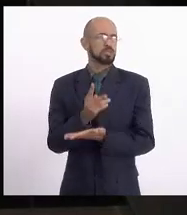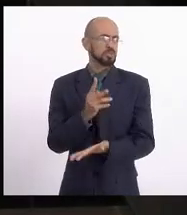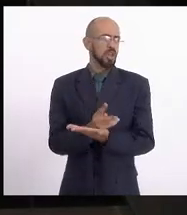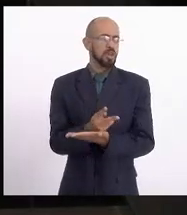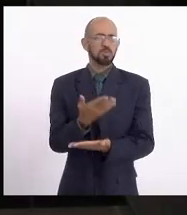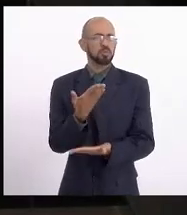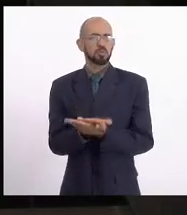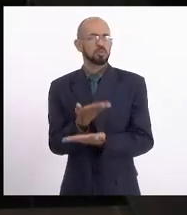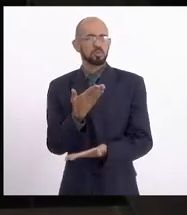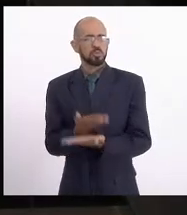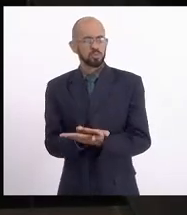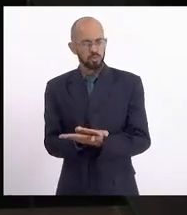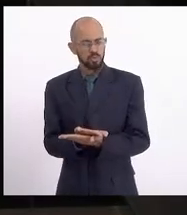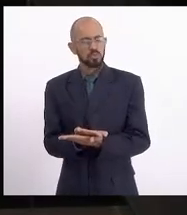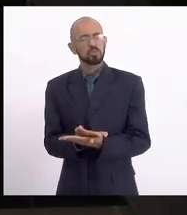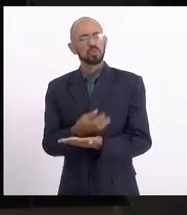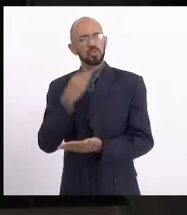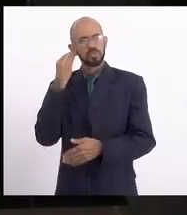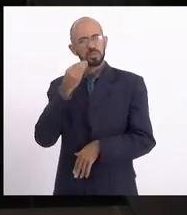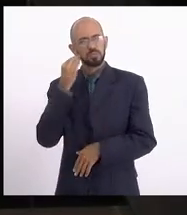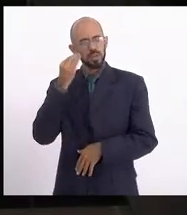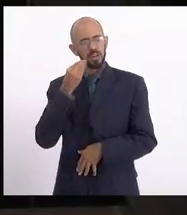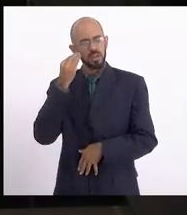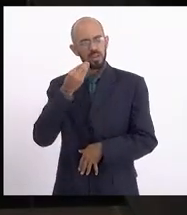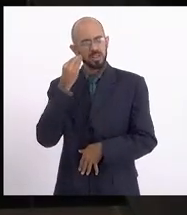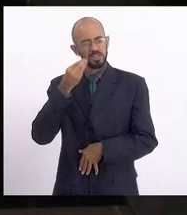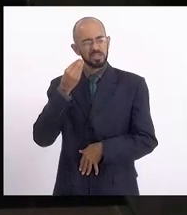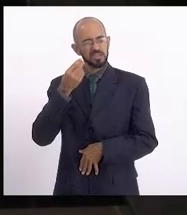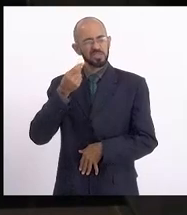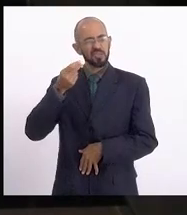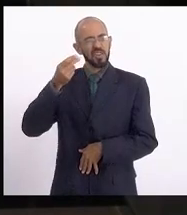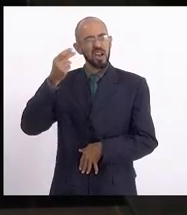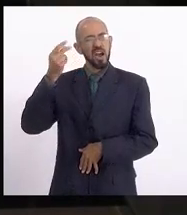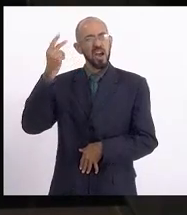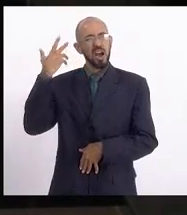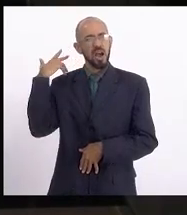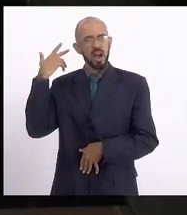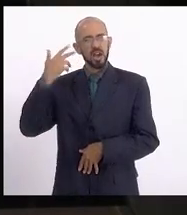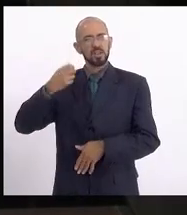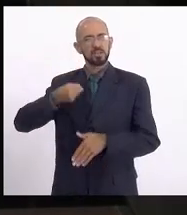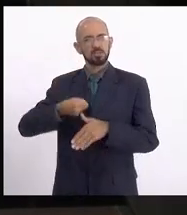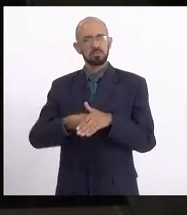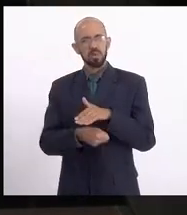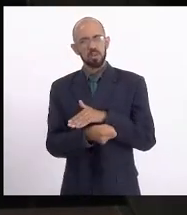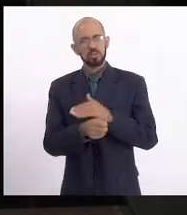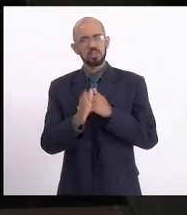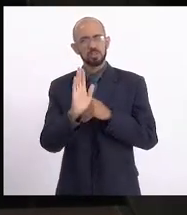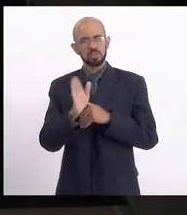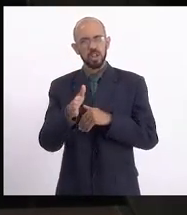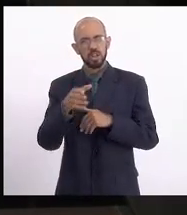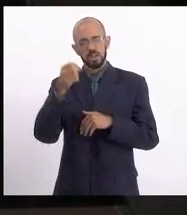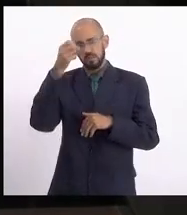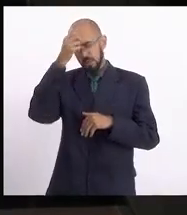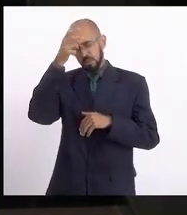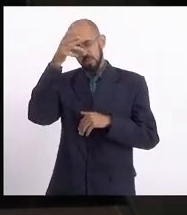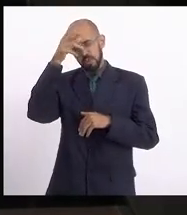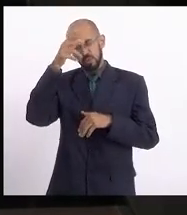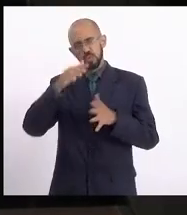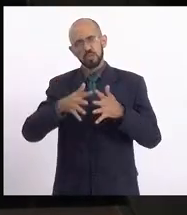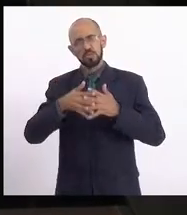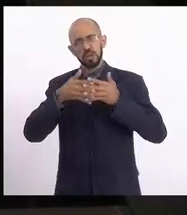vasta experiência pelos diversos mandatos que esteve à frente da Prefeitura de